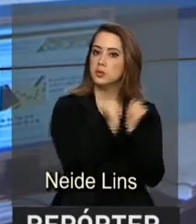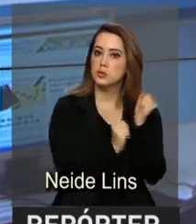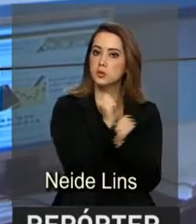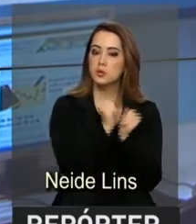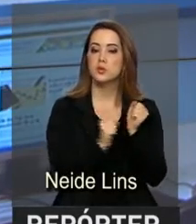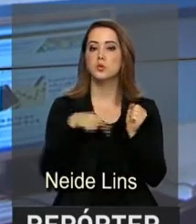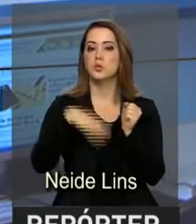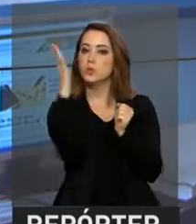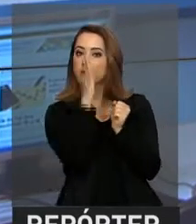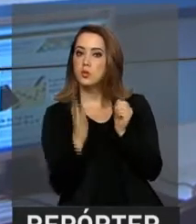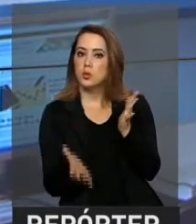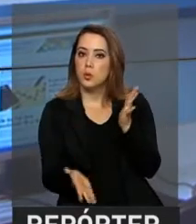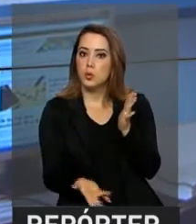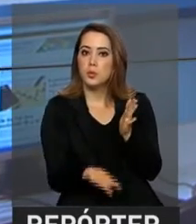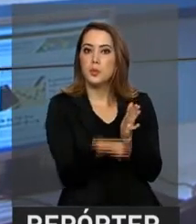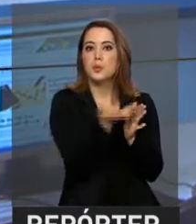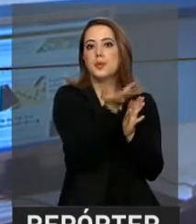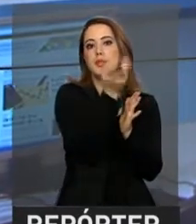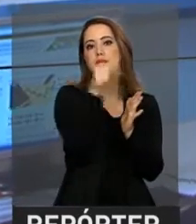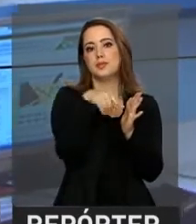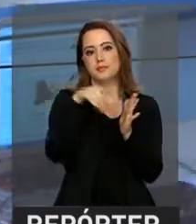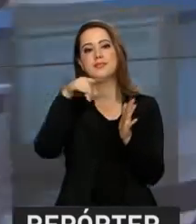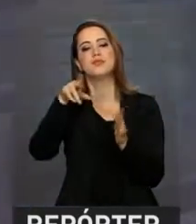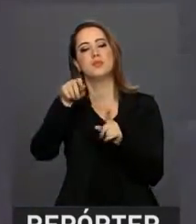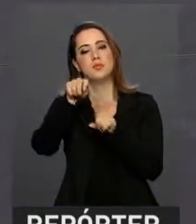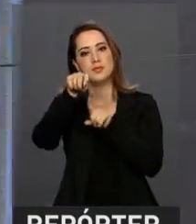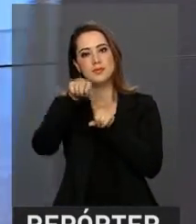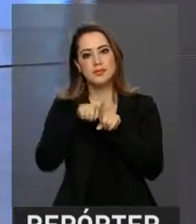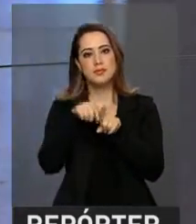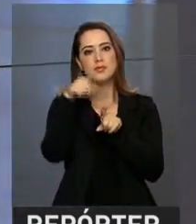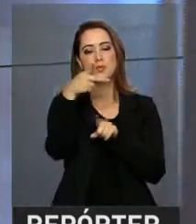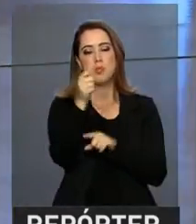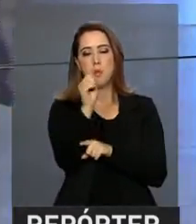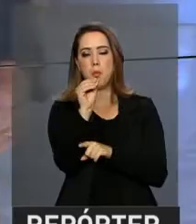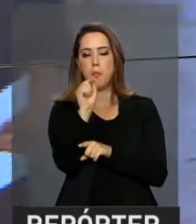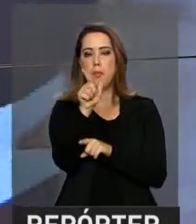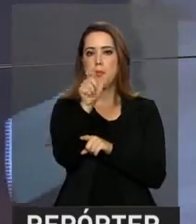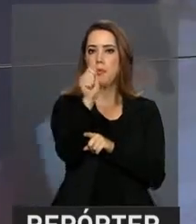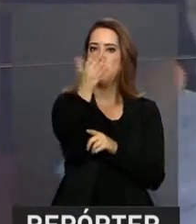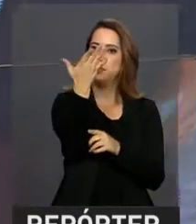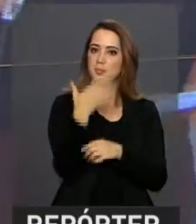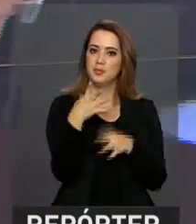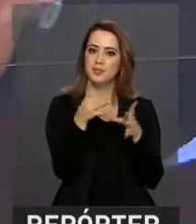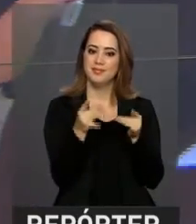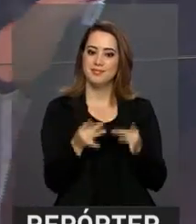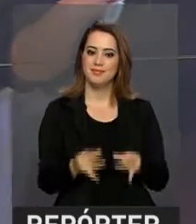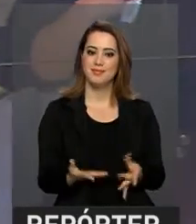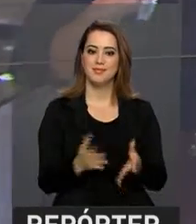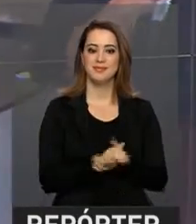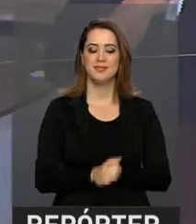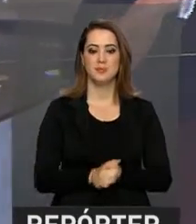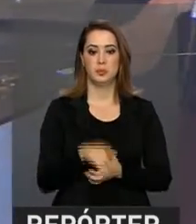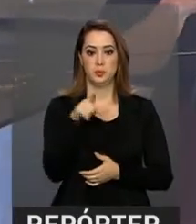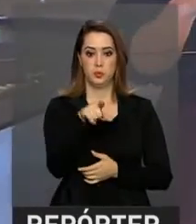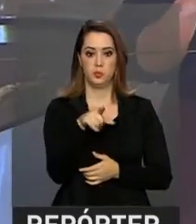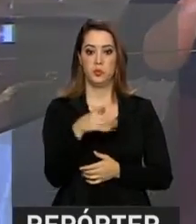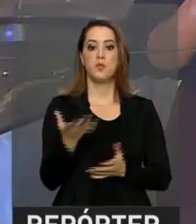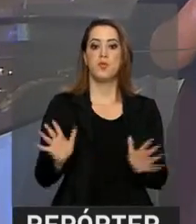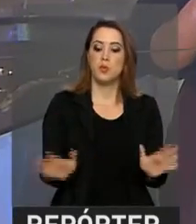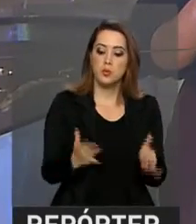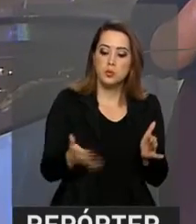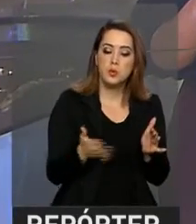cresceu no mês de junho. A repórter Paola De Orte traz ao vivo para a gente os detalhes. Oi, Paola. Oi, Renata. A produção industrial